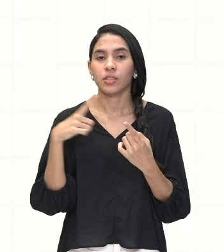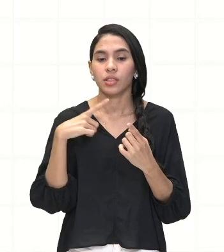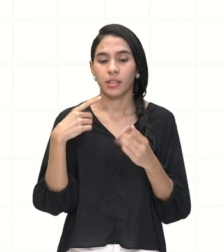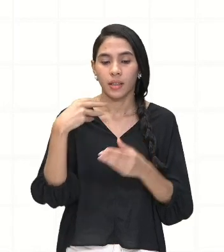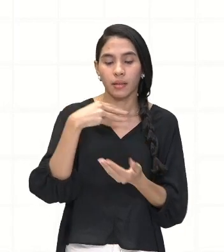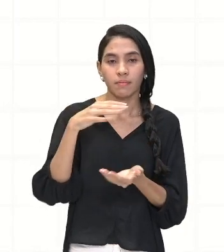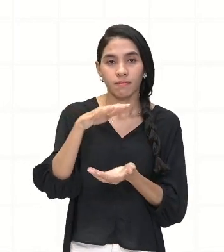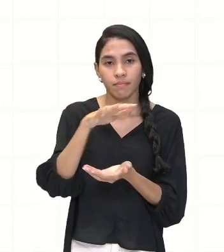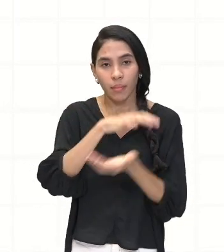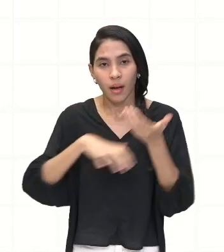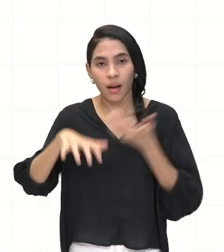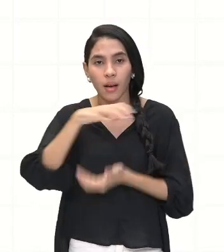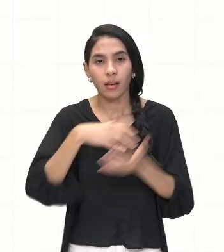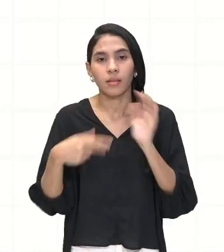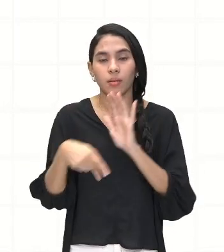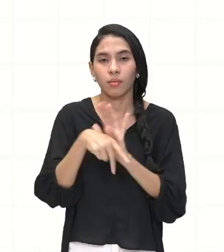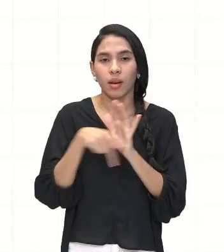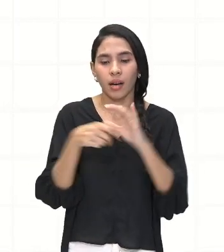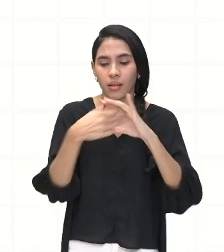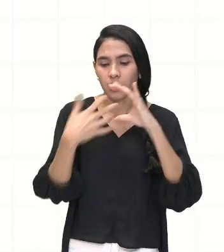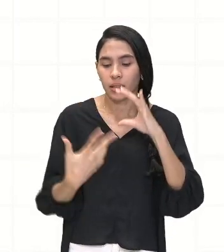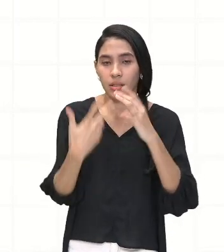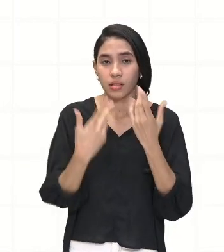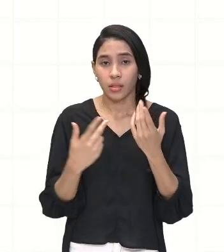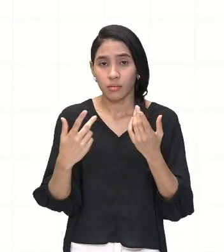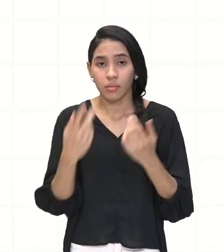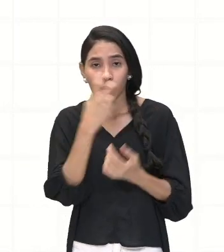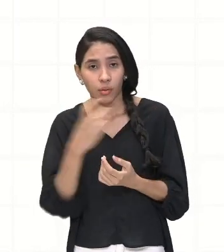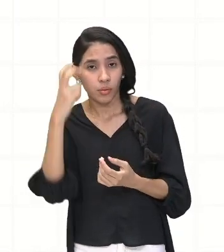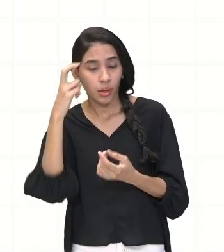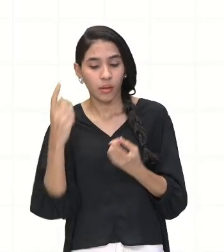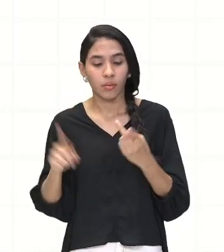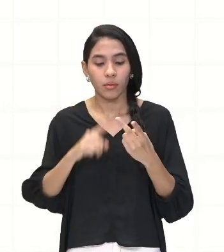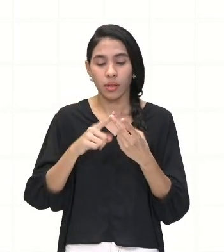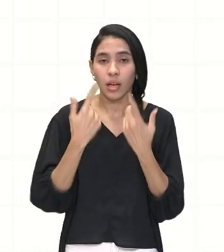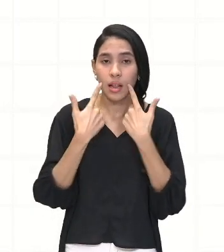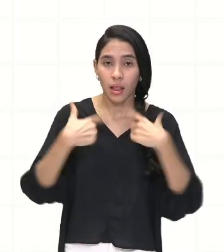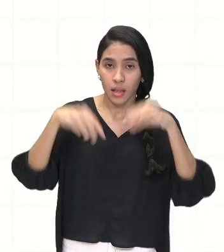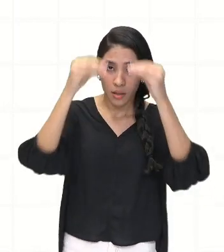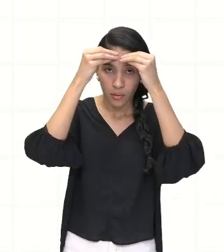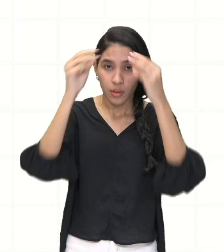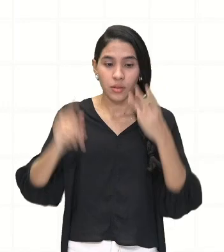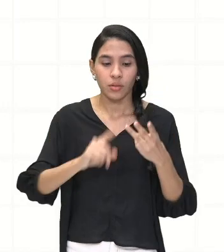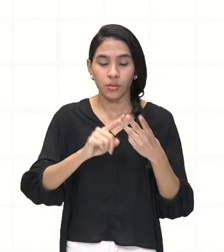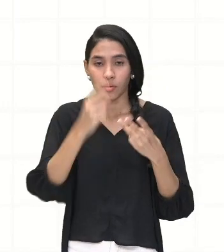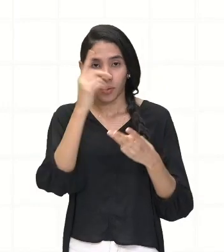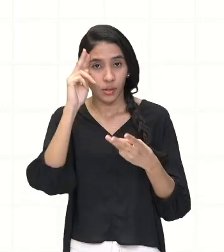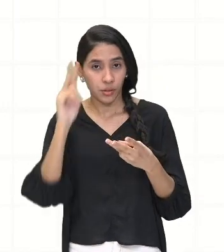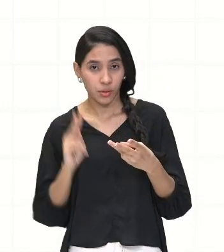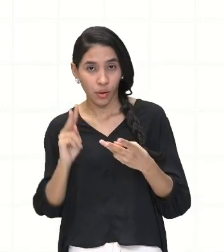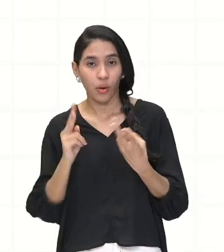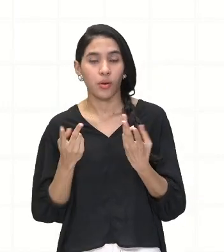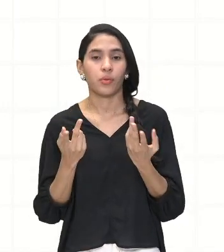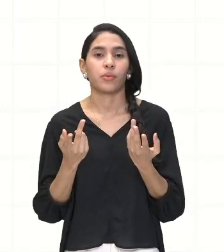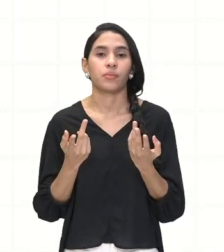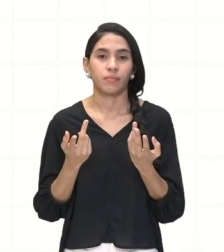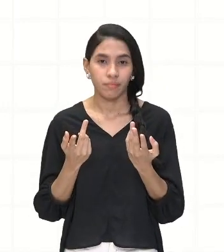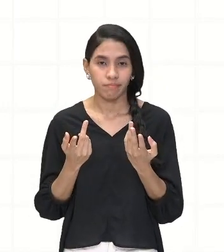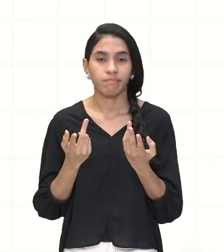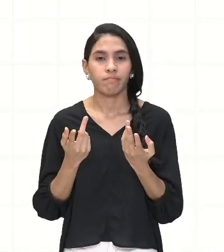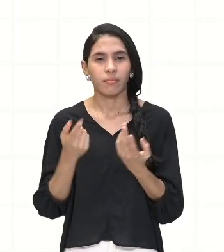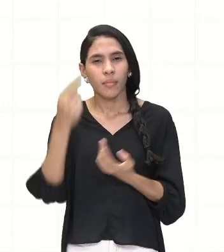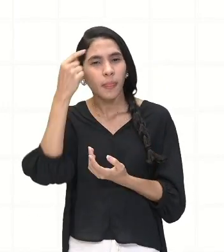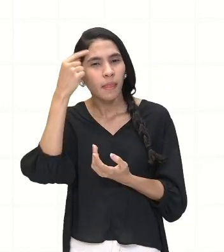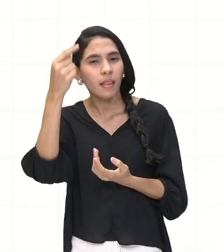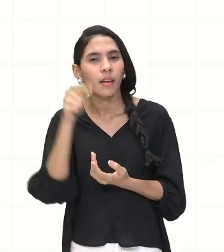a promoção de elementos culturais, linguísticos e históricos comuns. Então, é a ideia